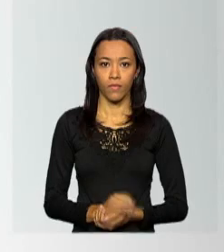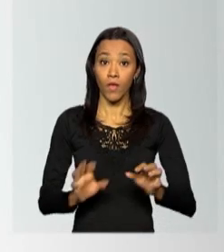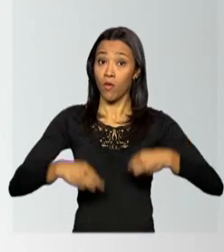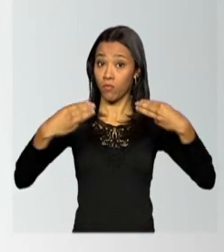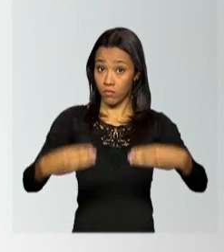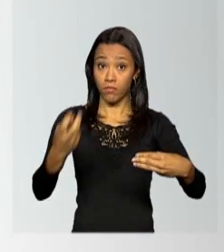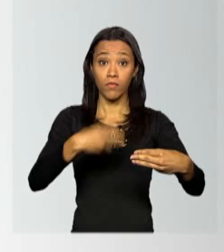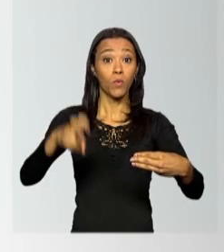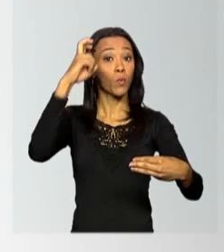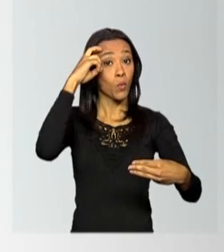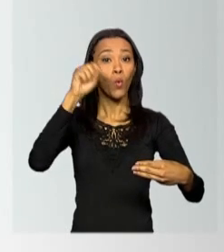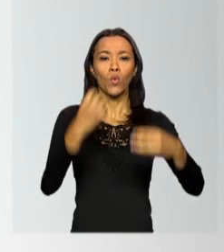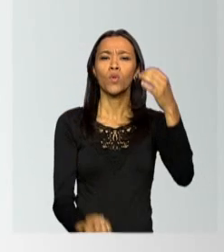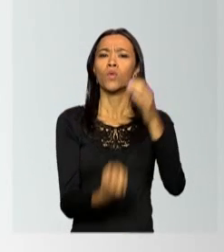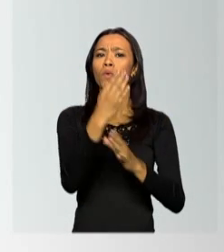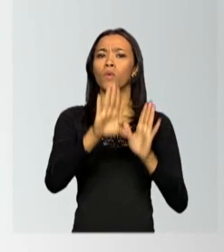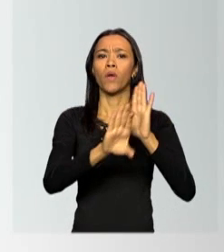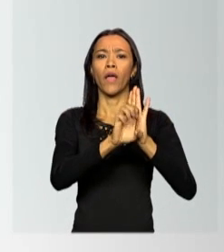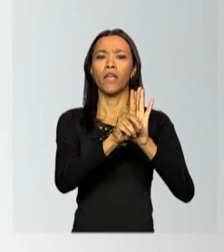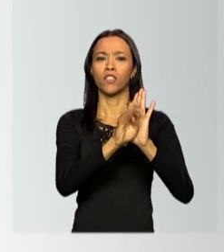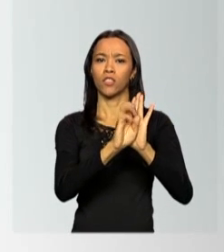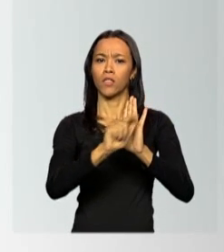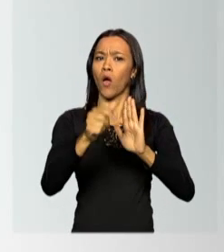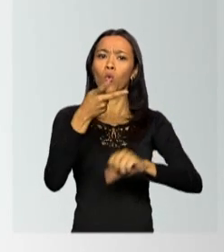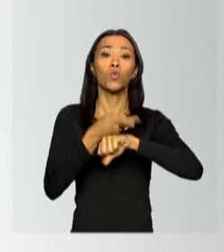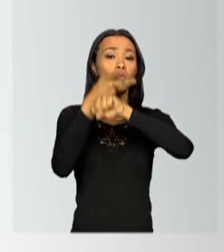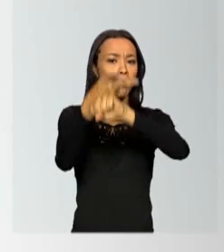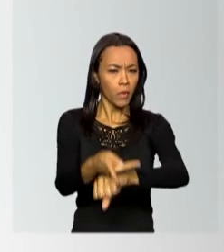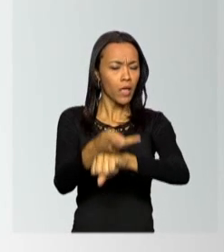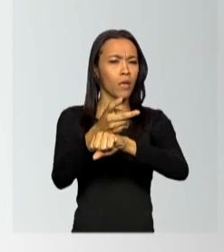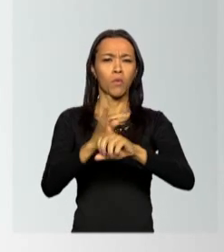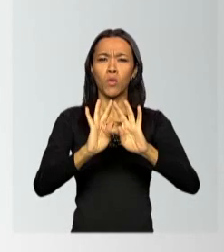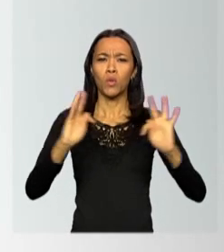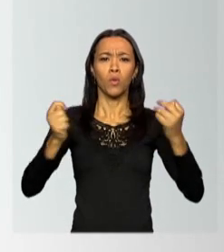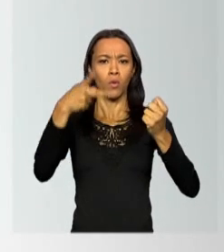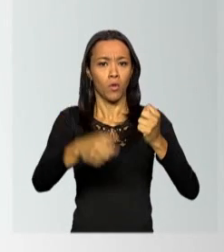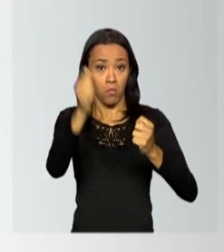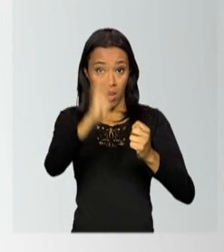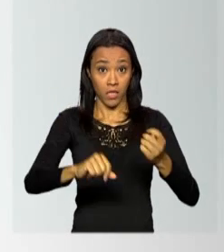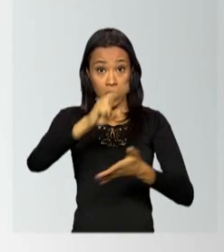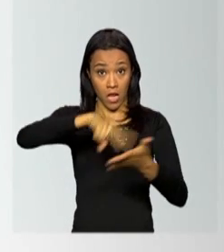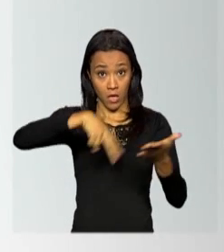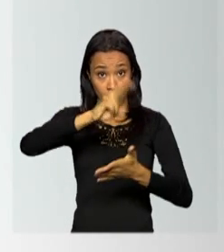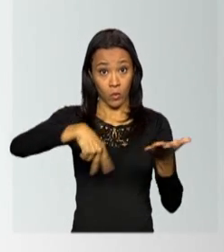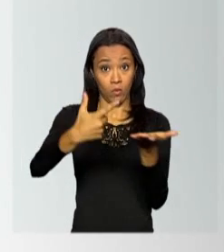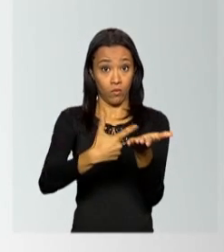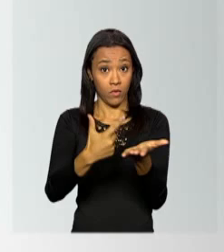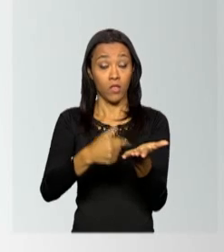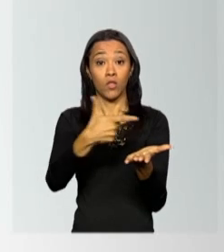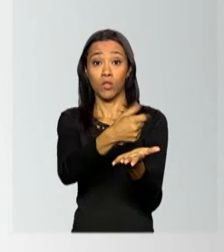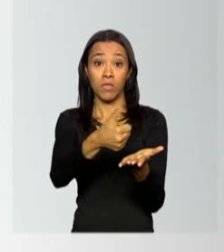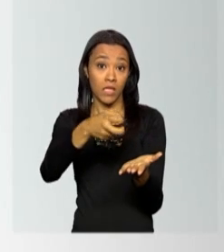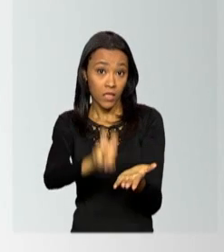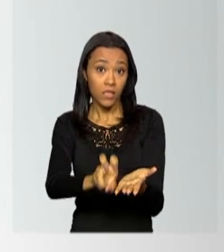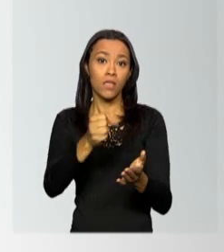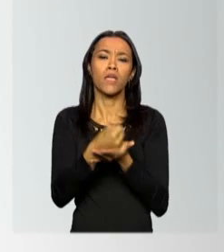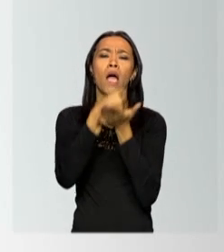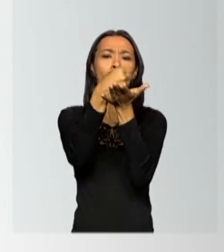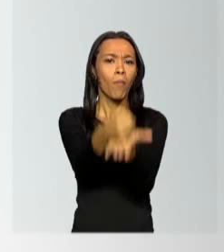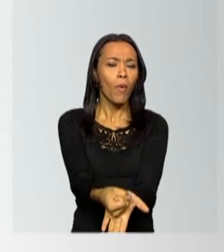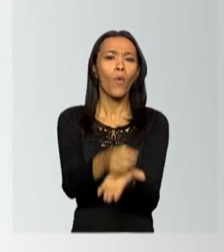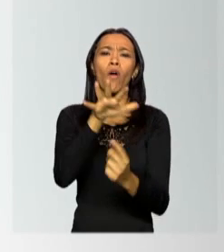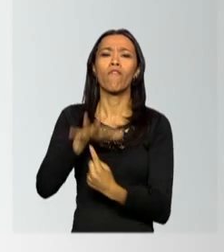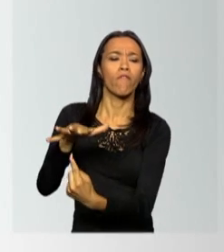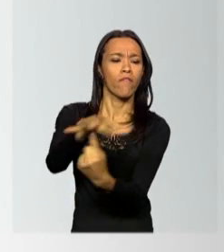O Ministério da Cultura lançou os editais dos prêmios Todos por um Brasil de Leitores 2015 e Apoio ao Circuito Nacional